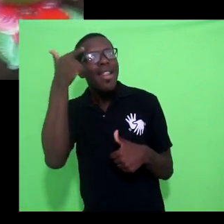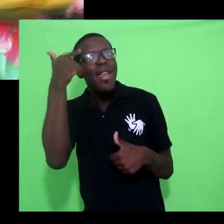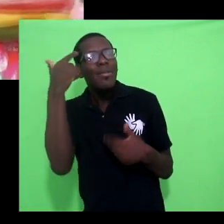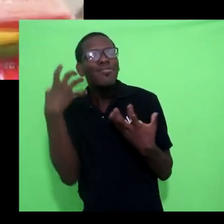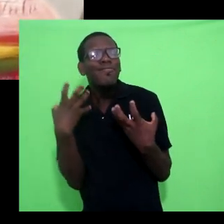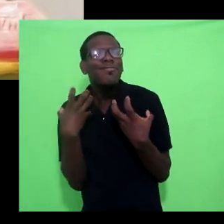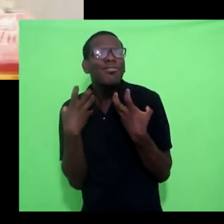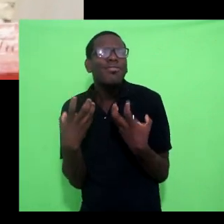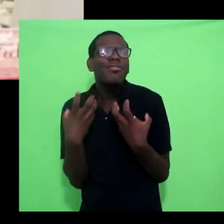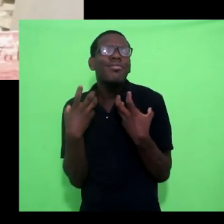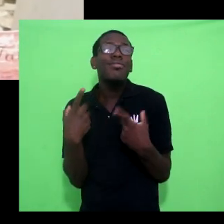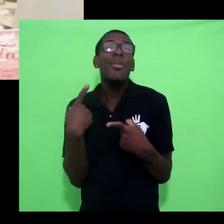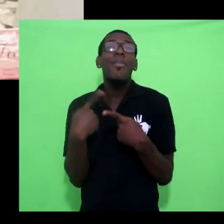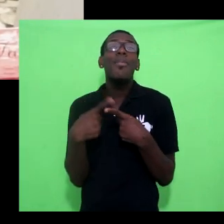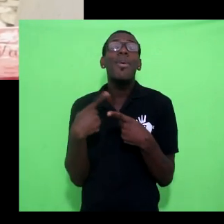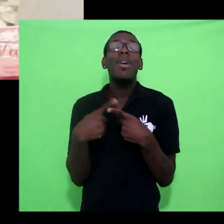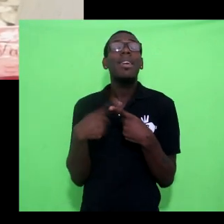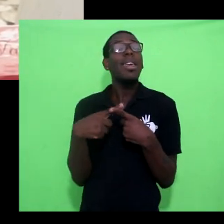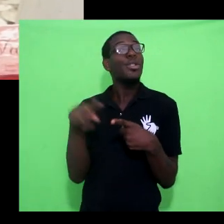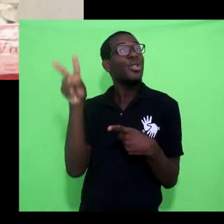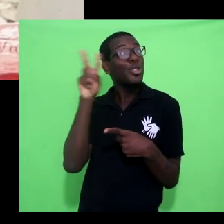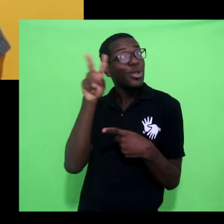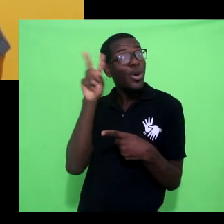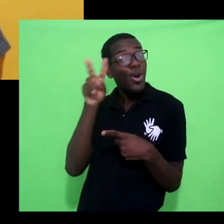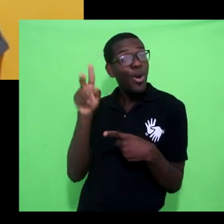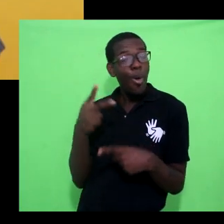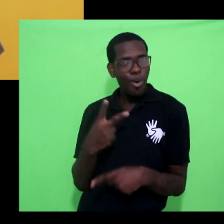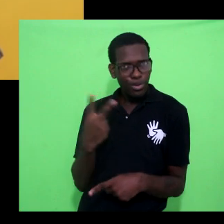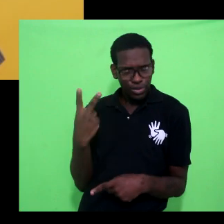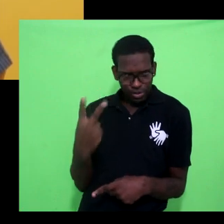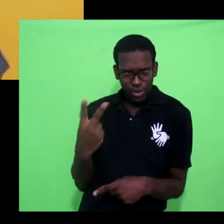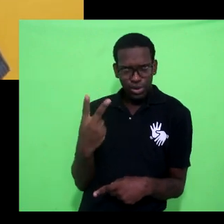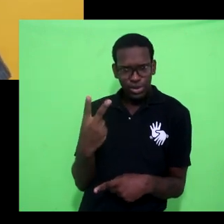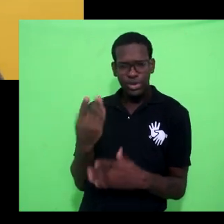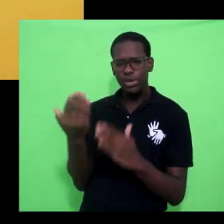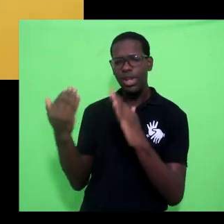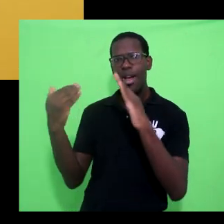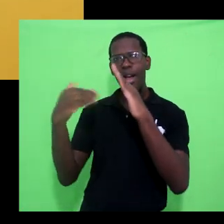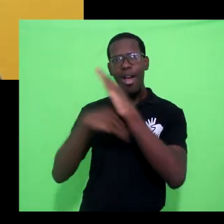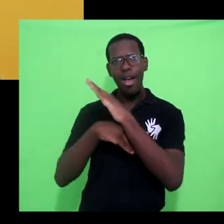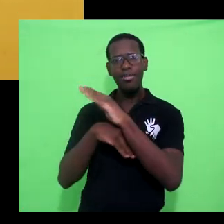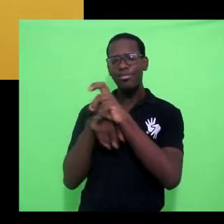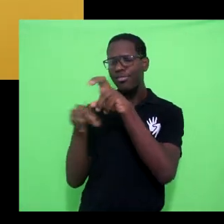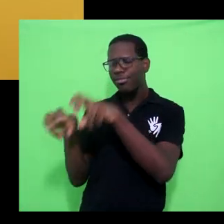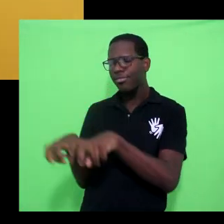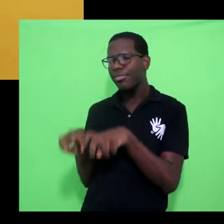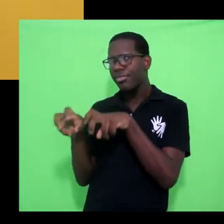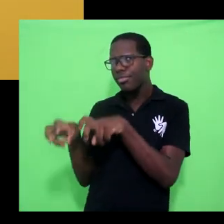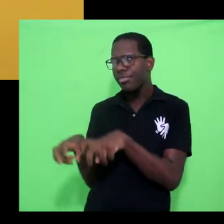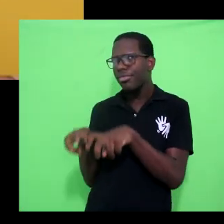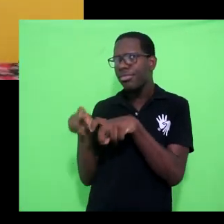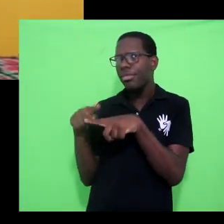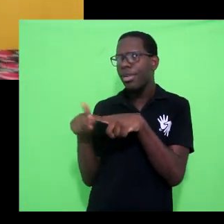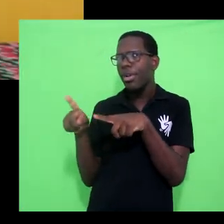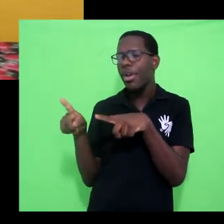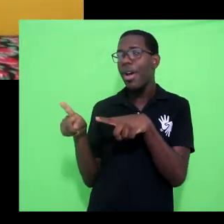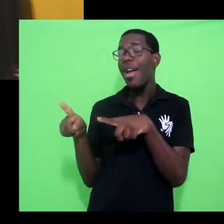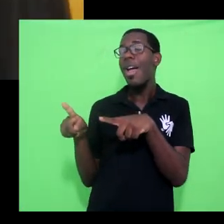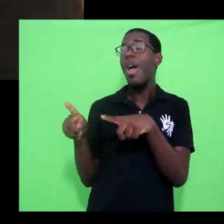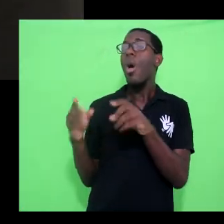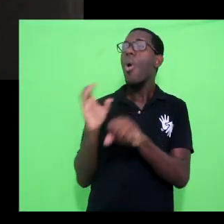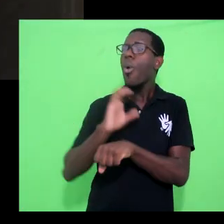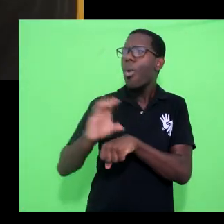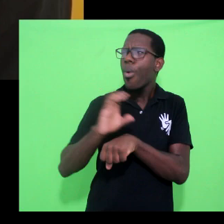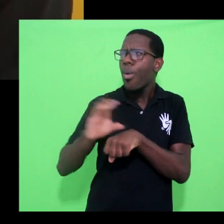para eles. Tem mais história engraçada. Os dois, metidos arqueólogos, né, embora tivesse o curso, né, não um curso